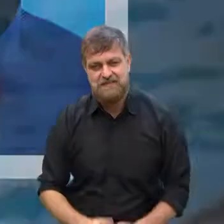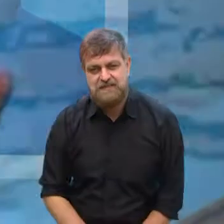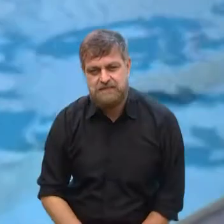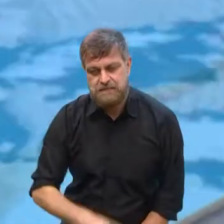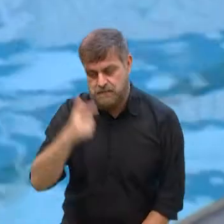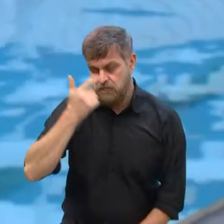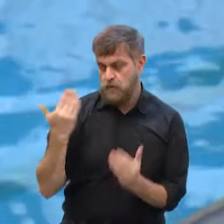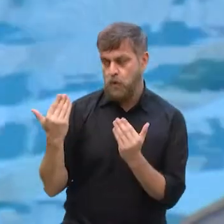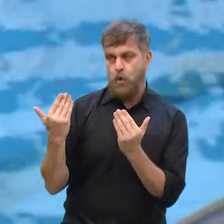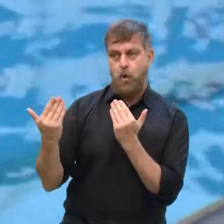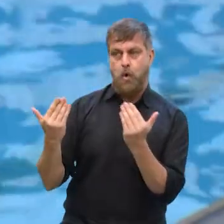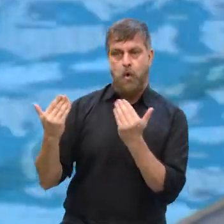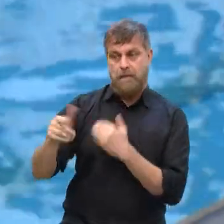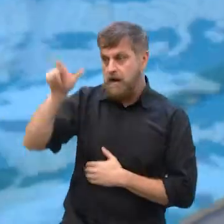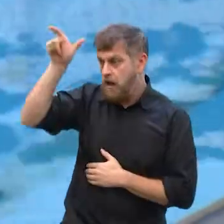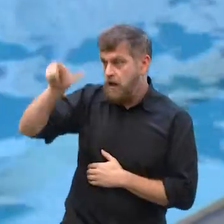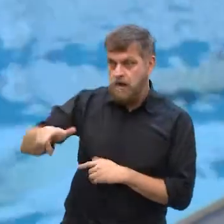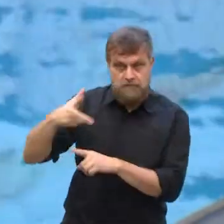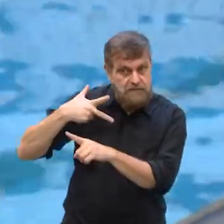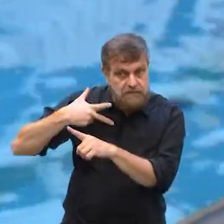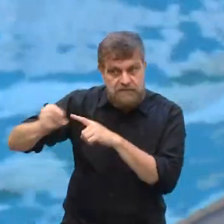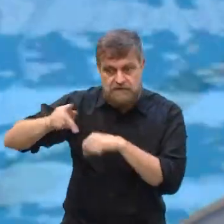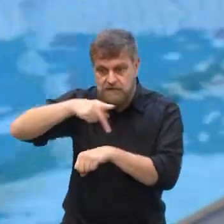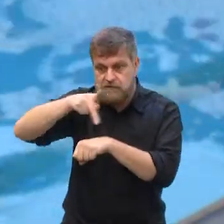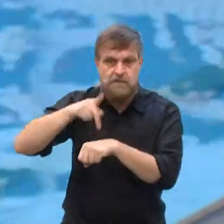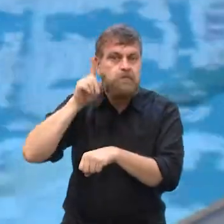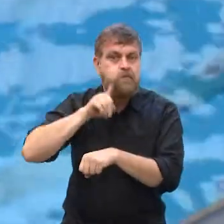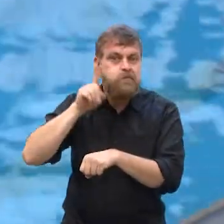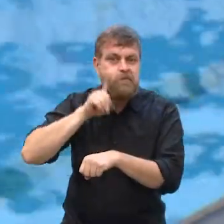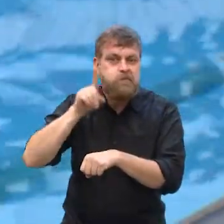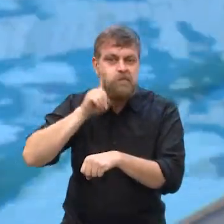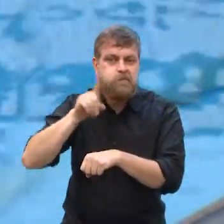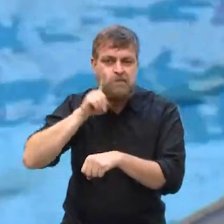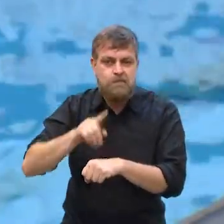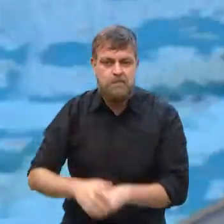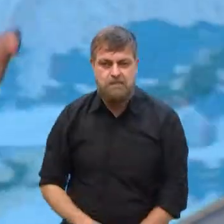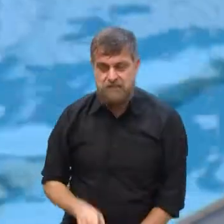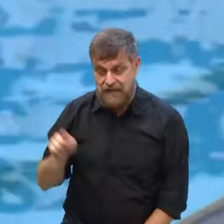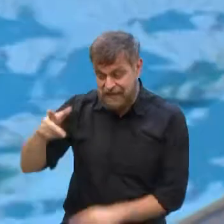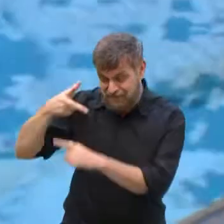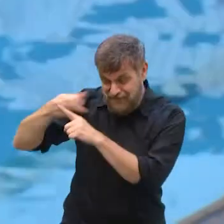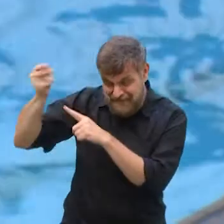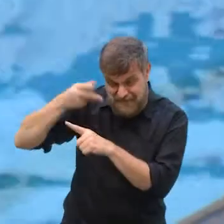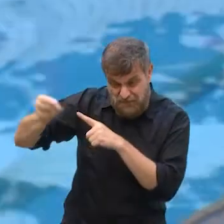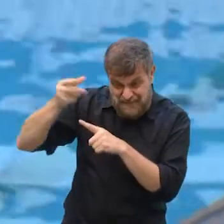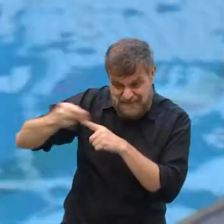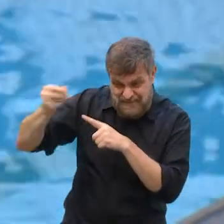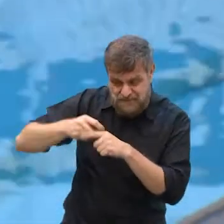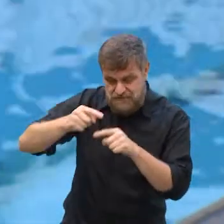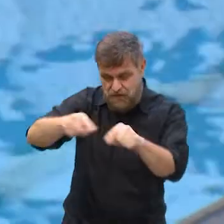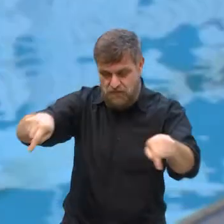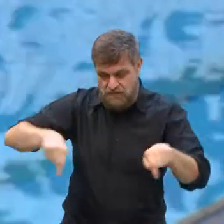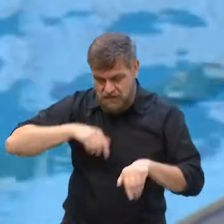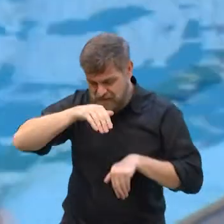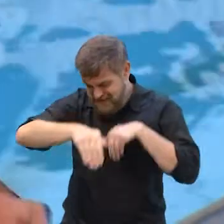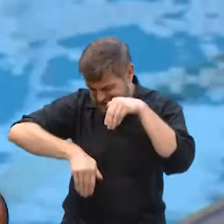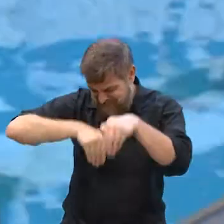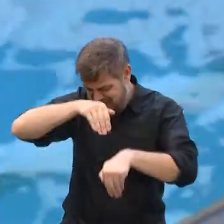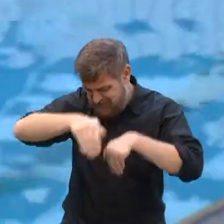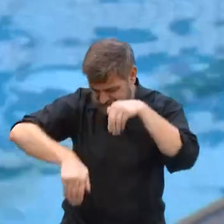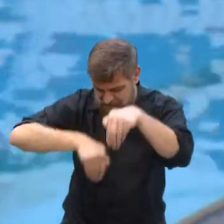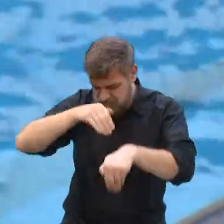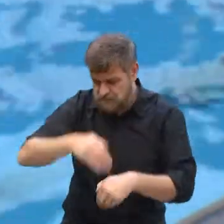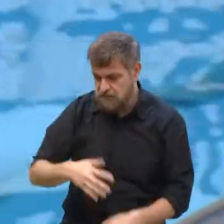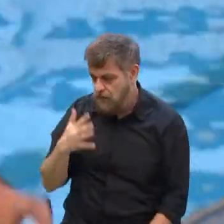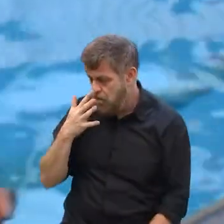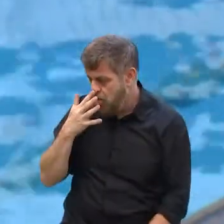ser comparado a um grande atleta como foi o Phelps. Tudo que ele conquistou na natação de